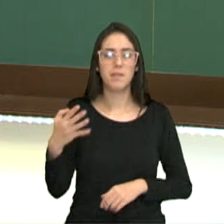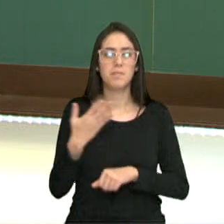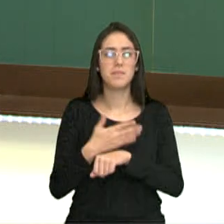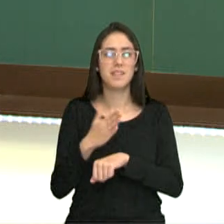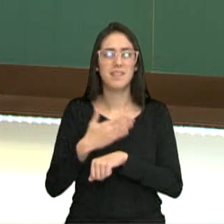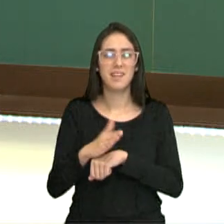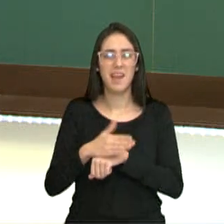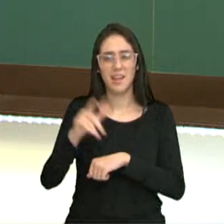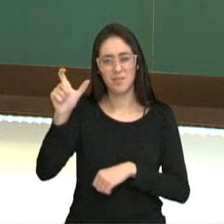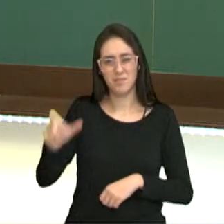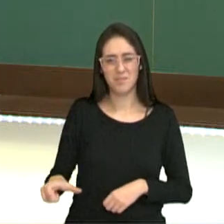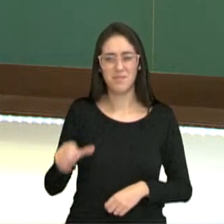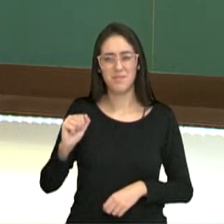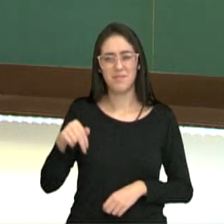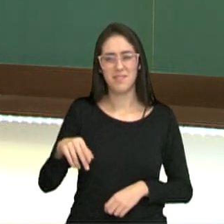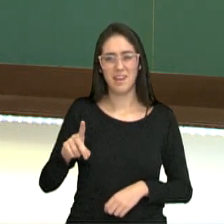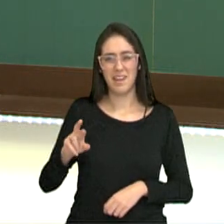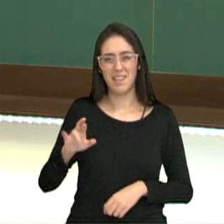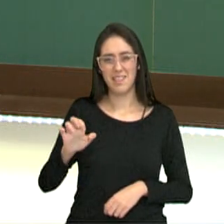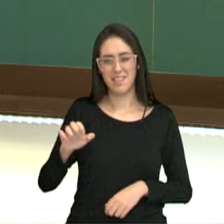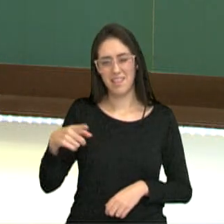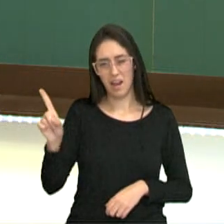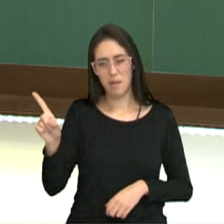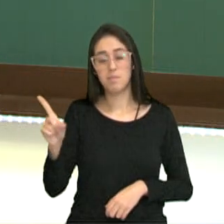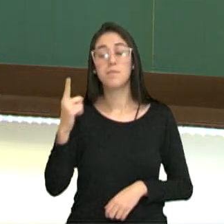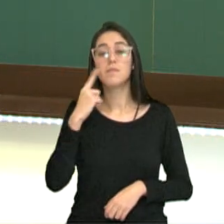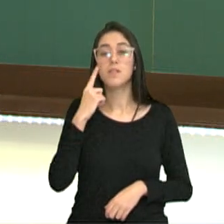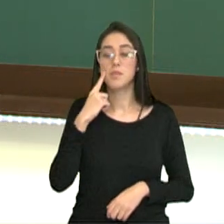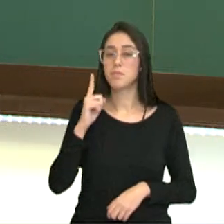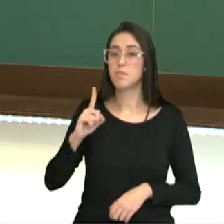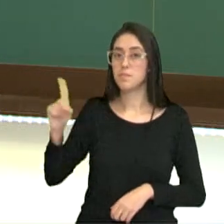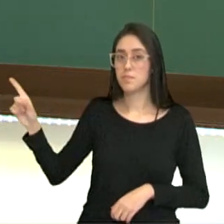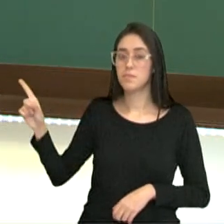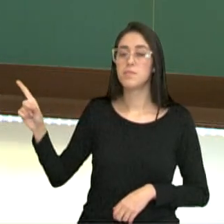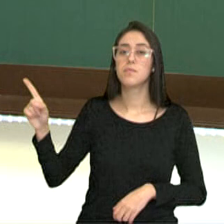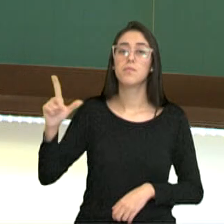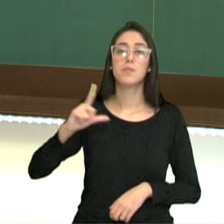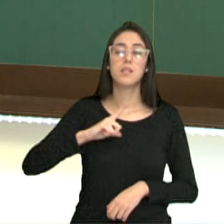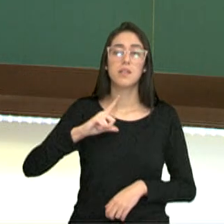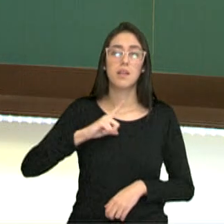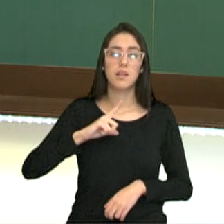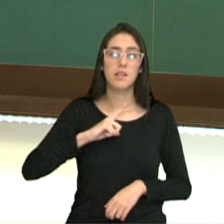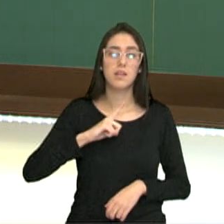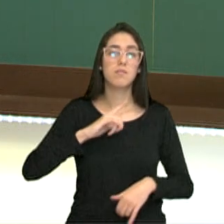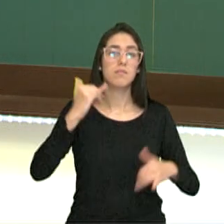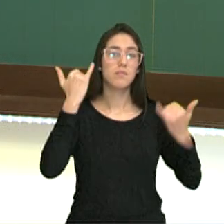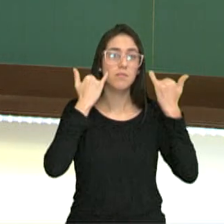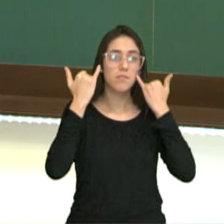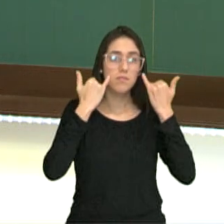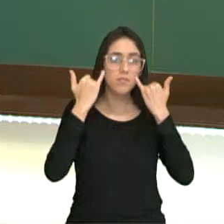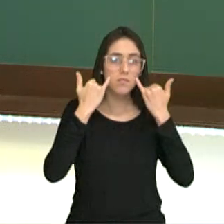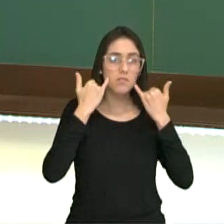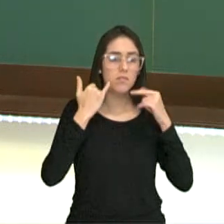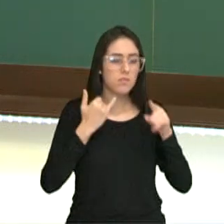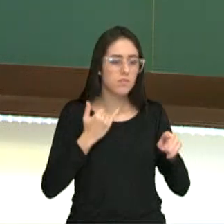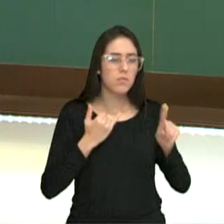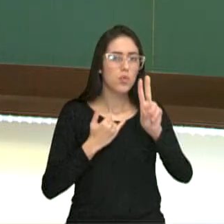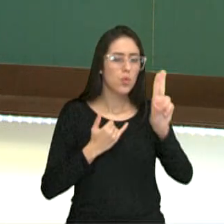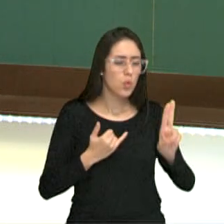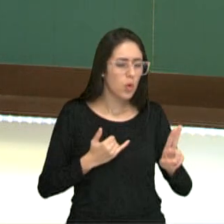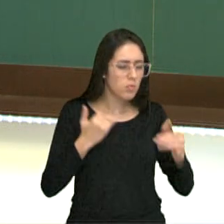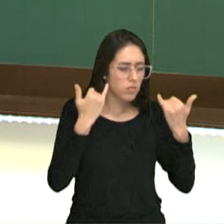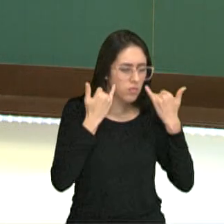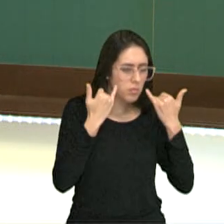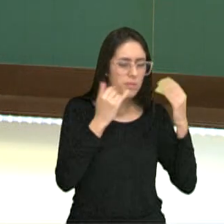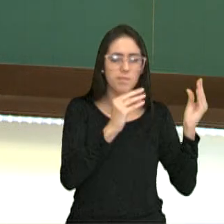treino aqui do André. Então, observe que a gente retira os dados lá do treino do André,